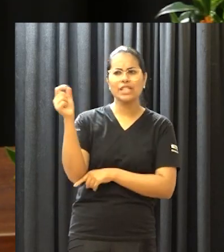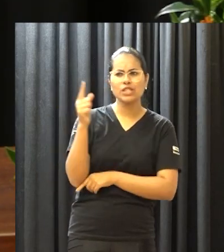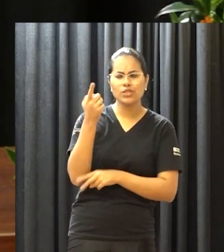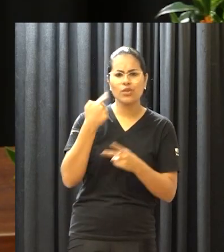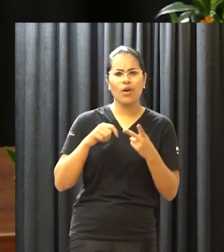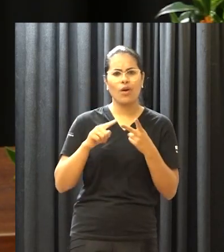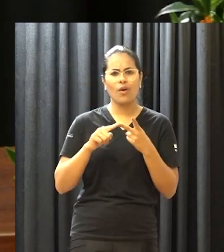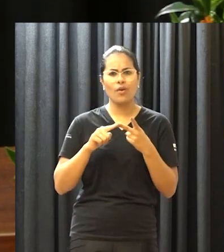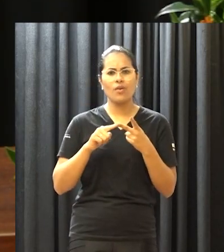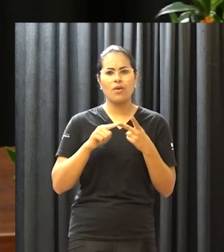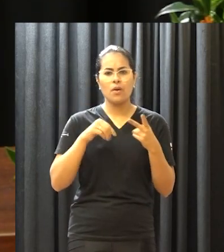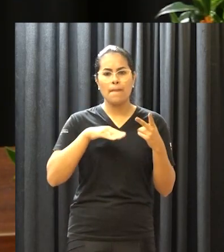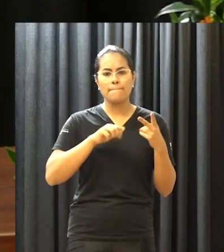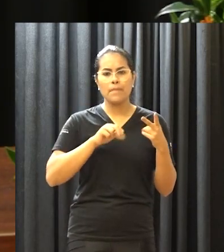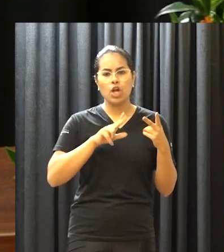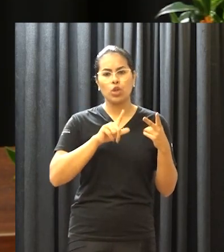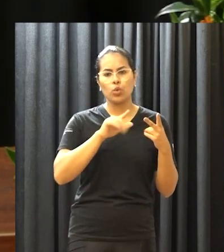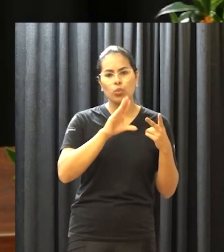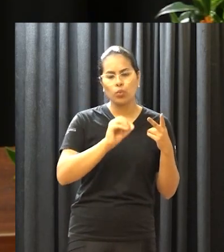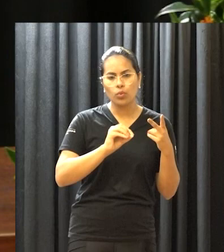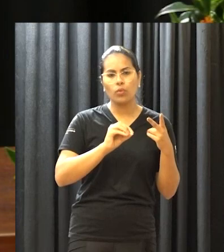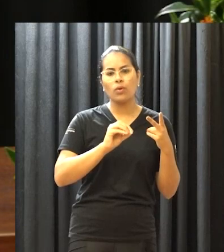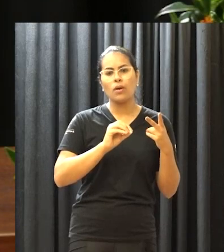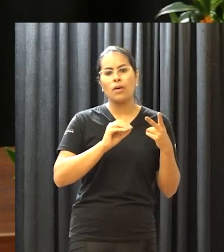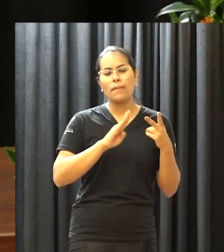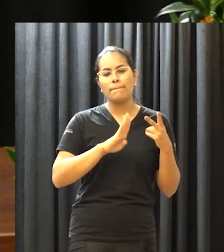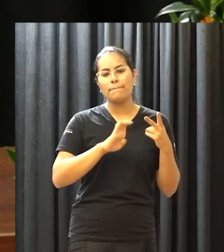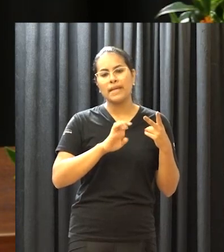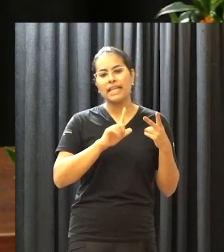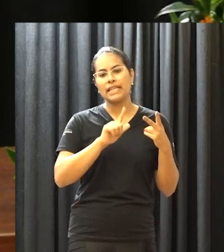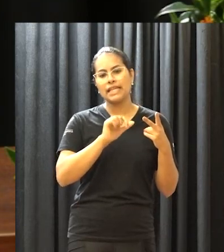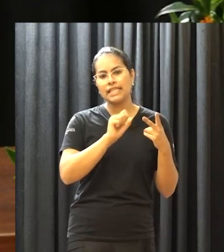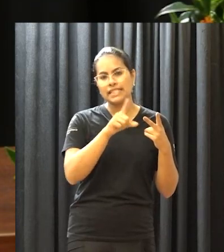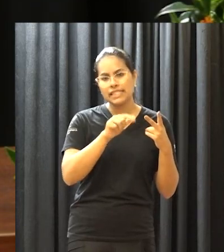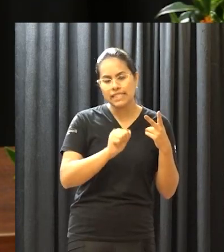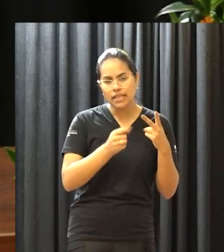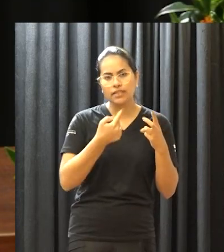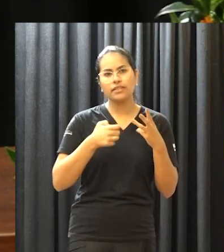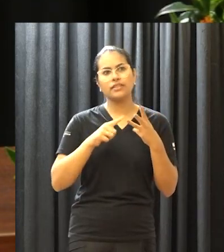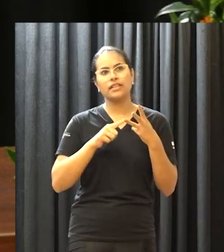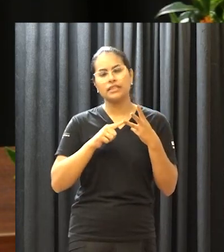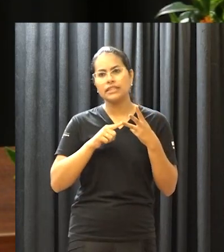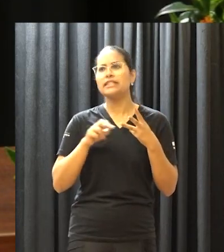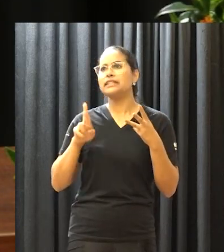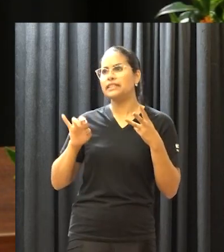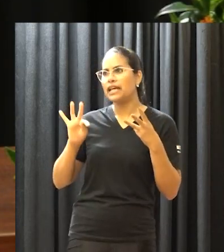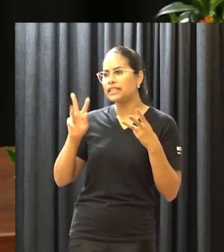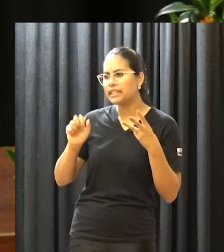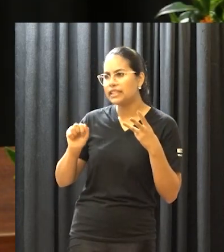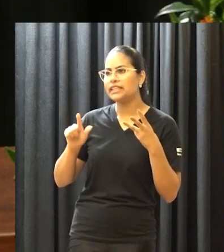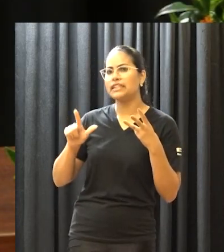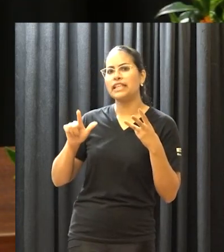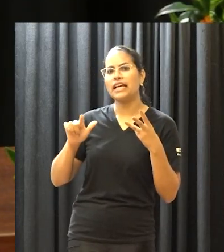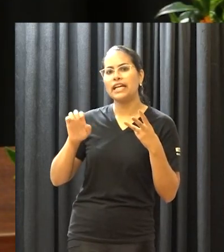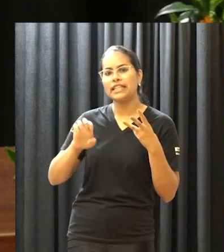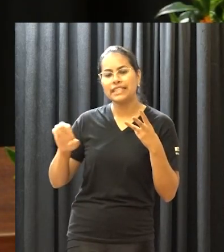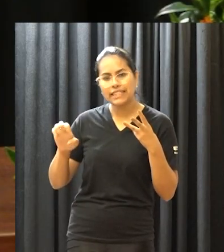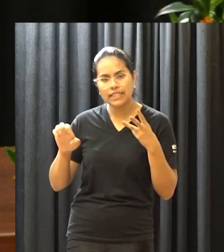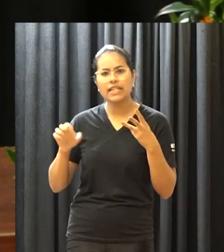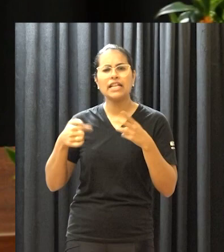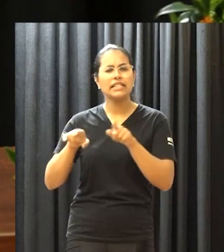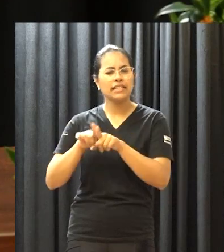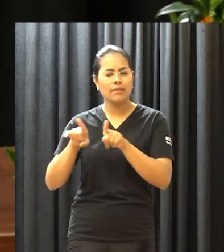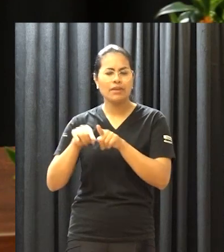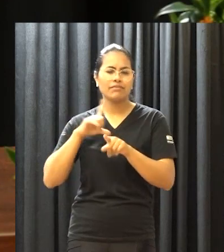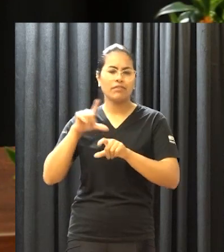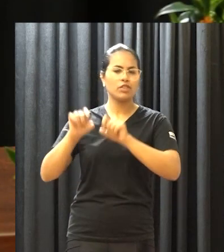Maluco Beleza. Tem a Ovelha Negra, da Rita Lee. Então, cada uma delas escolhe uma música e, a partir dessa música,